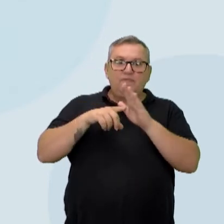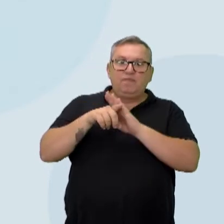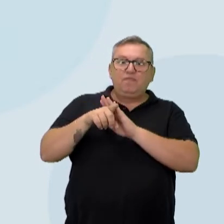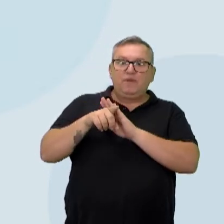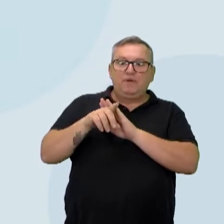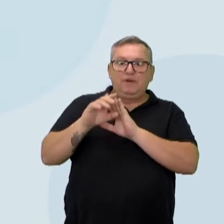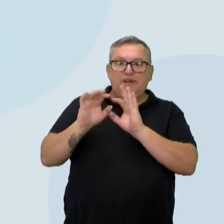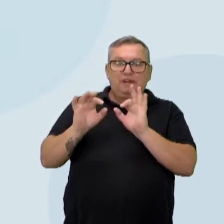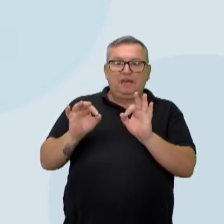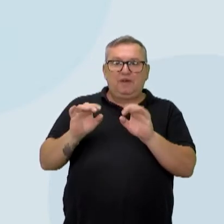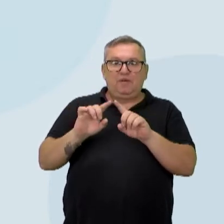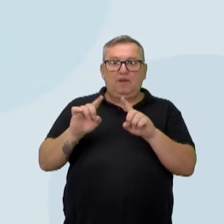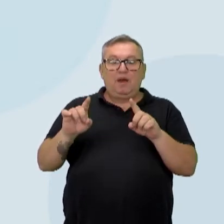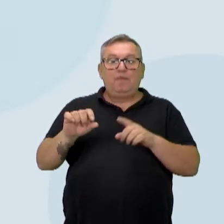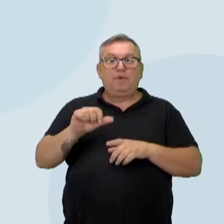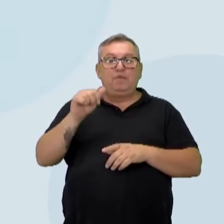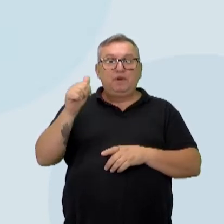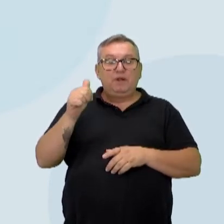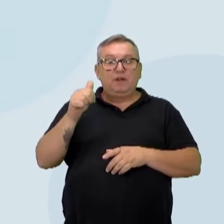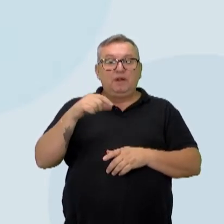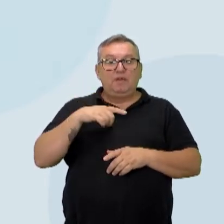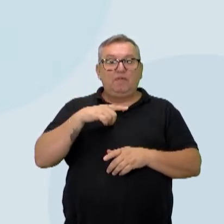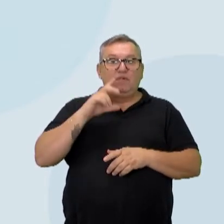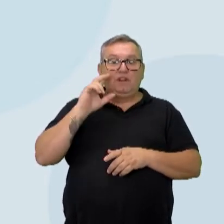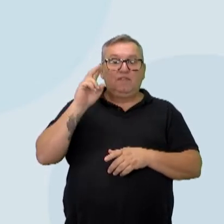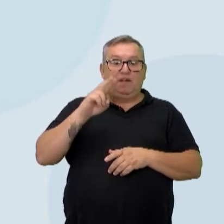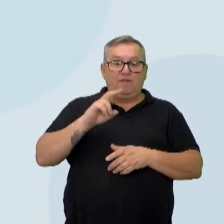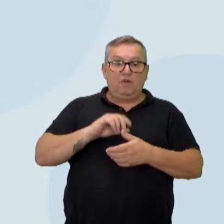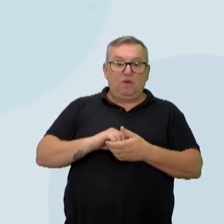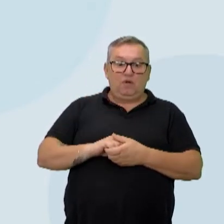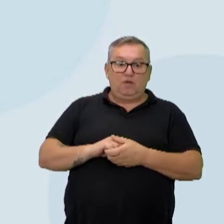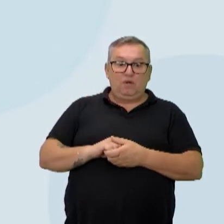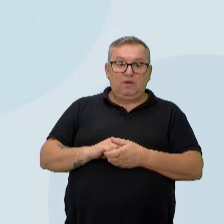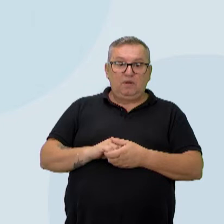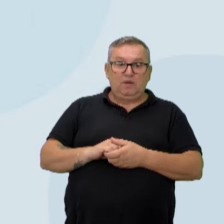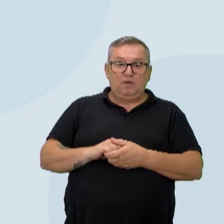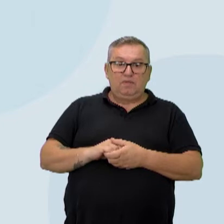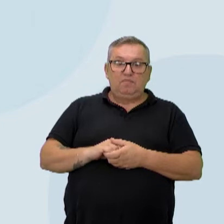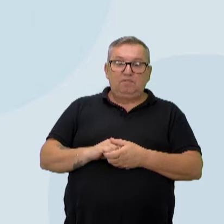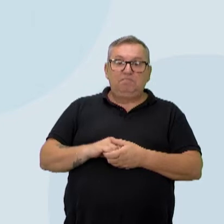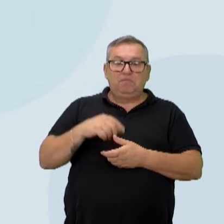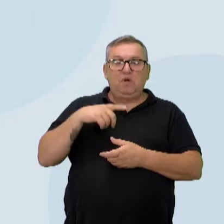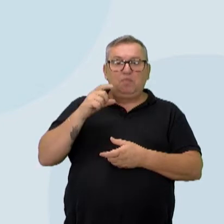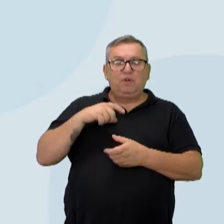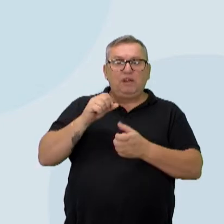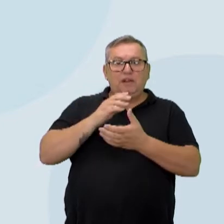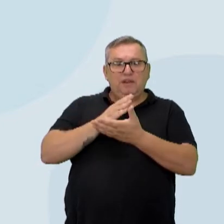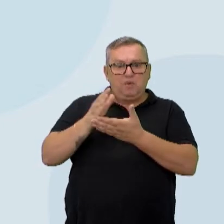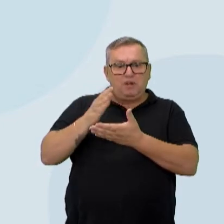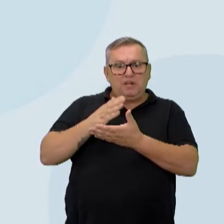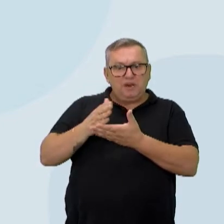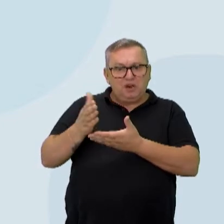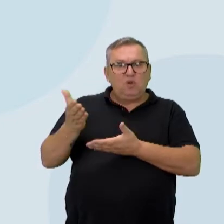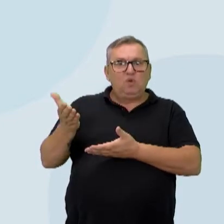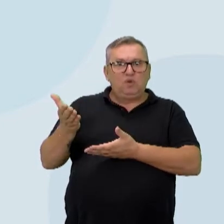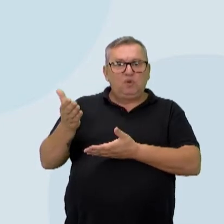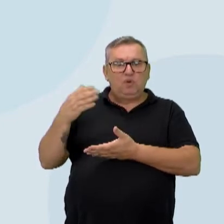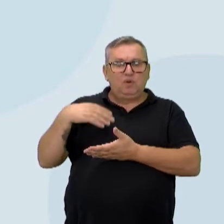tal, né? A primeira que eu fiquei perdida nessa aqui, as últimas décadas, recomendações, isso aqui poderia ser o início, né, gente? O